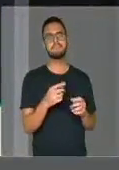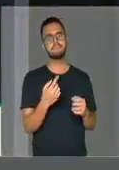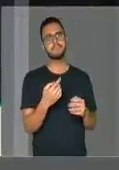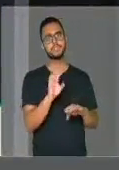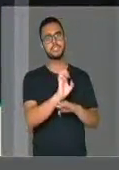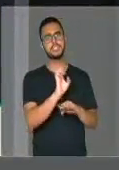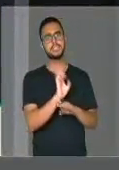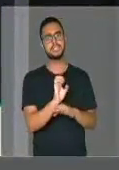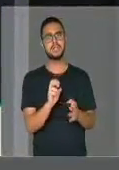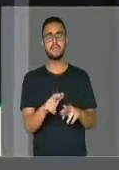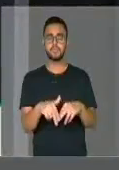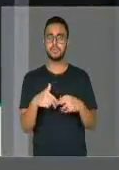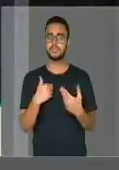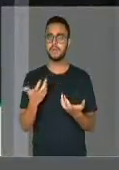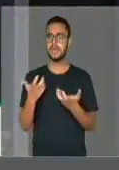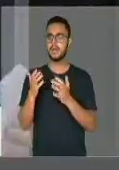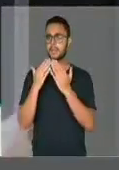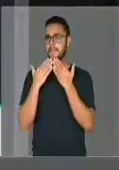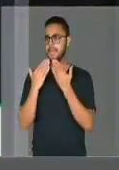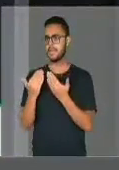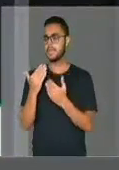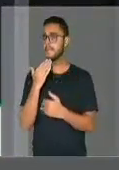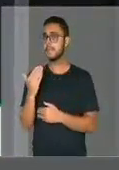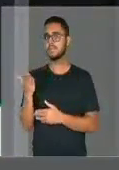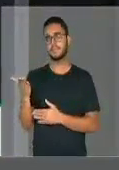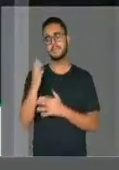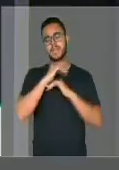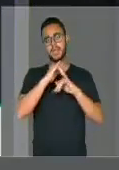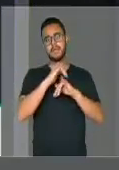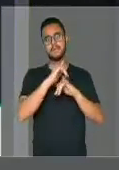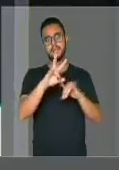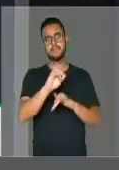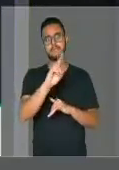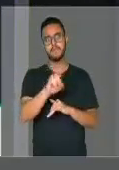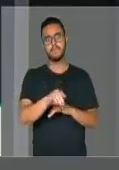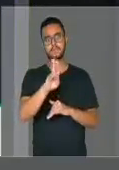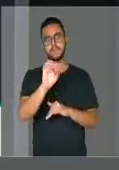e pedindo de Vossa Excelência a divulgação nos meios de comunicação dessa casa e na Voz do Brasil. Obrigado.